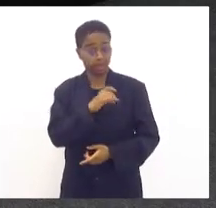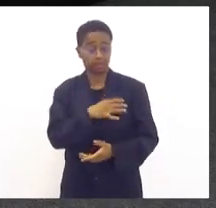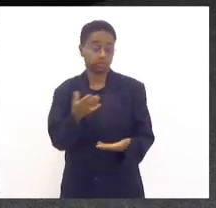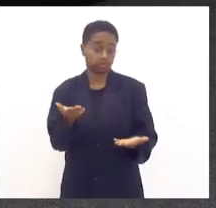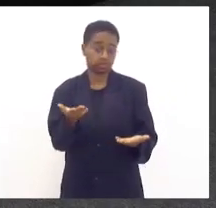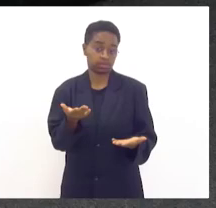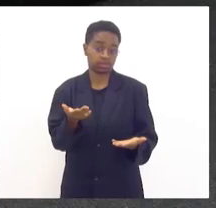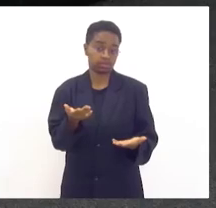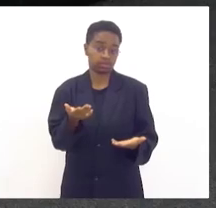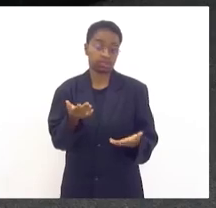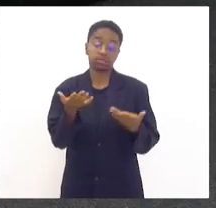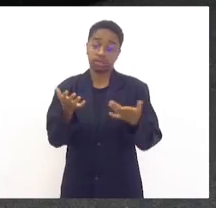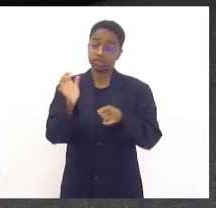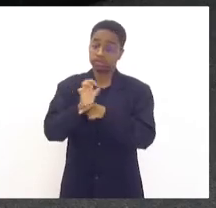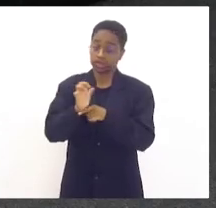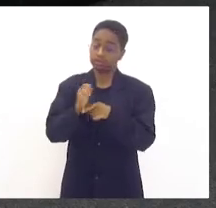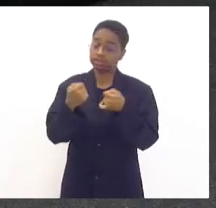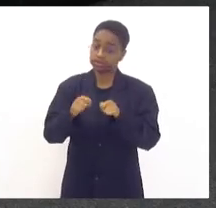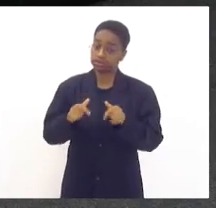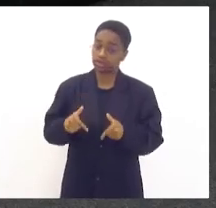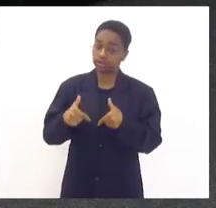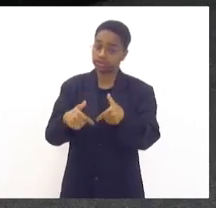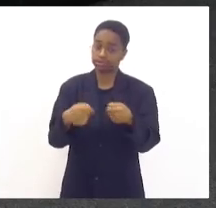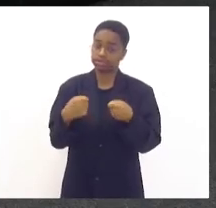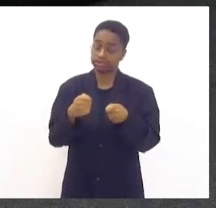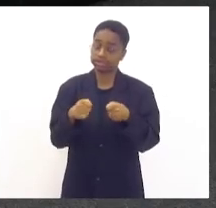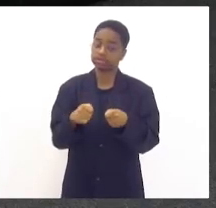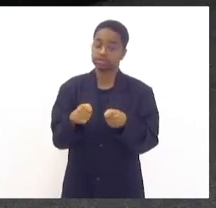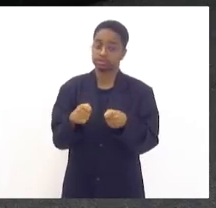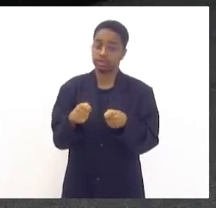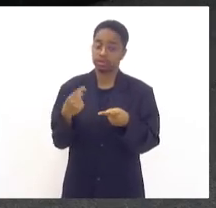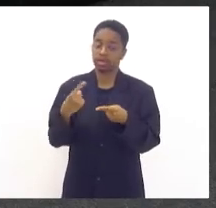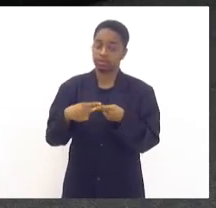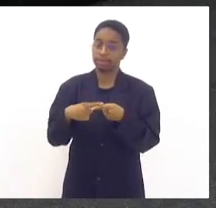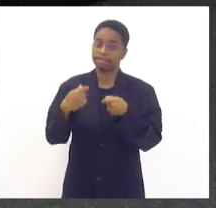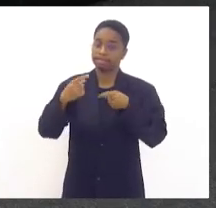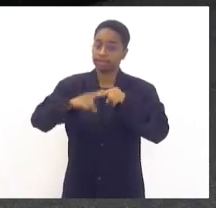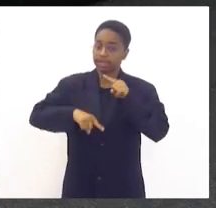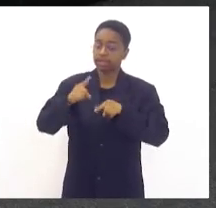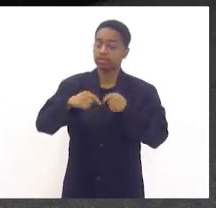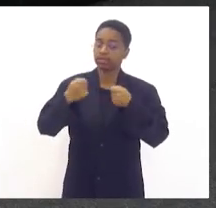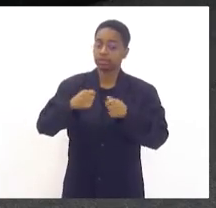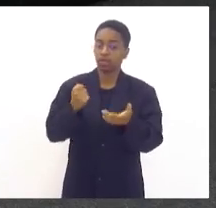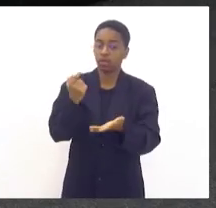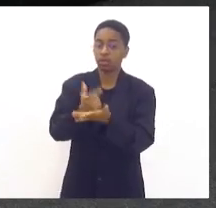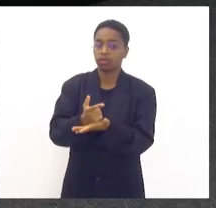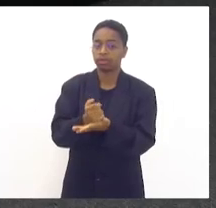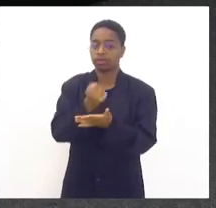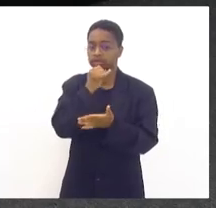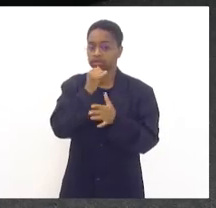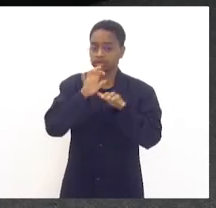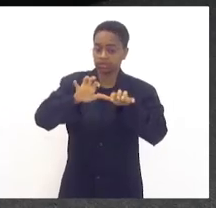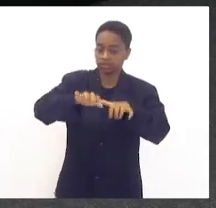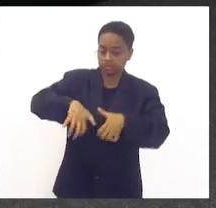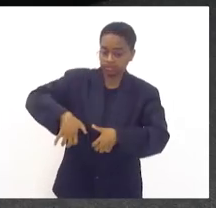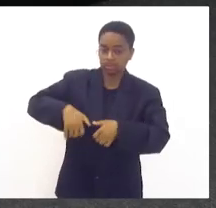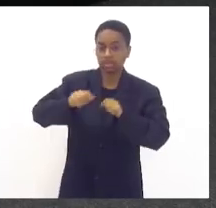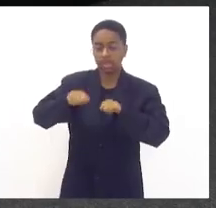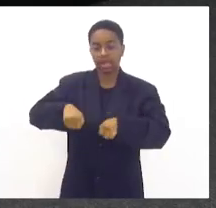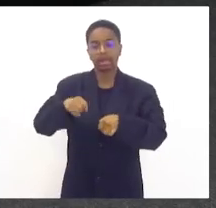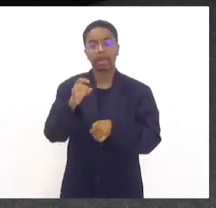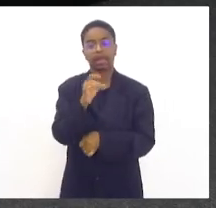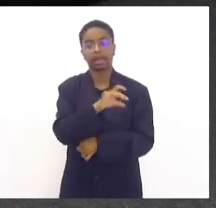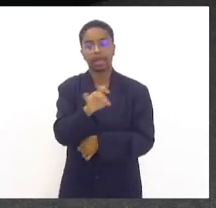represária. Então, o Estado tem que fazer a sua parte, comprar equipamentos, comprar uma reta escavadeira para cada